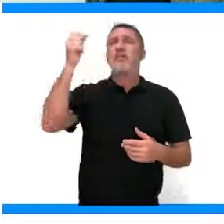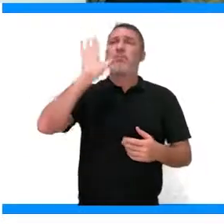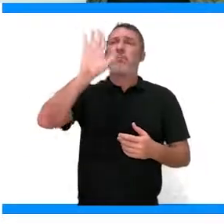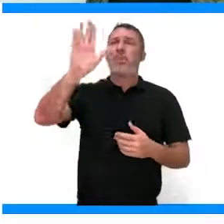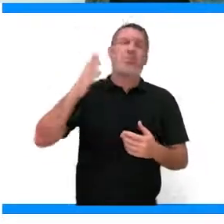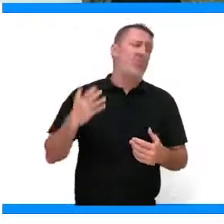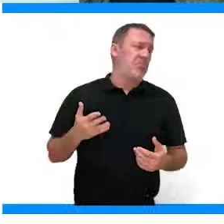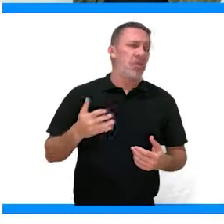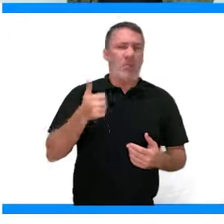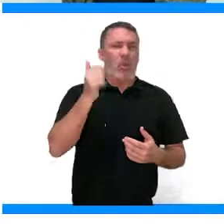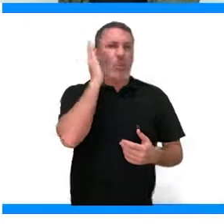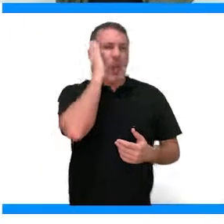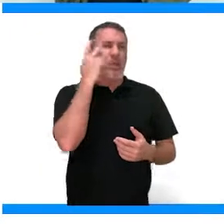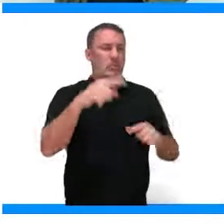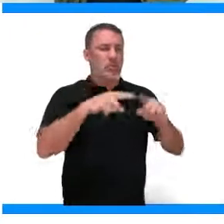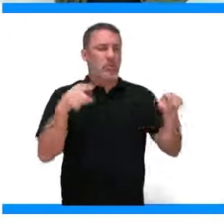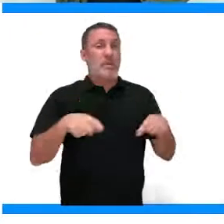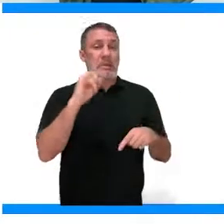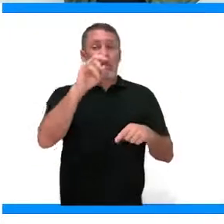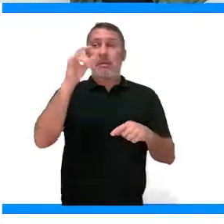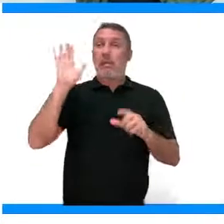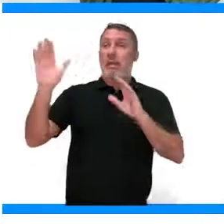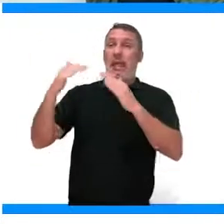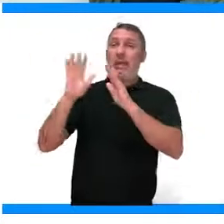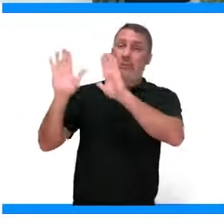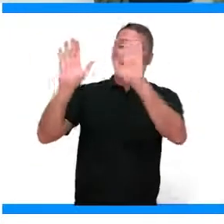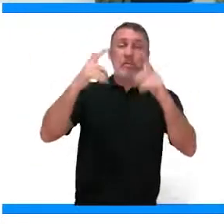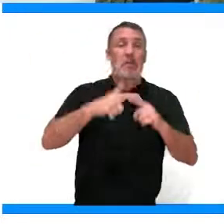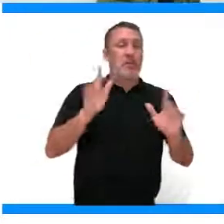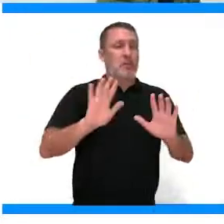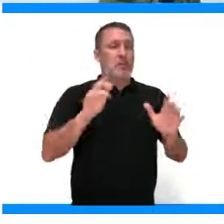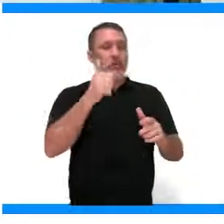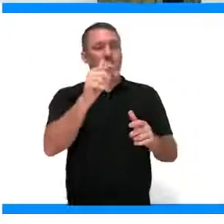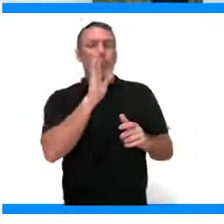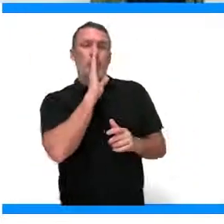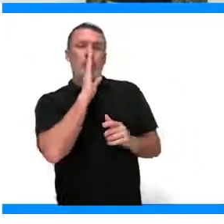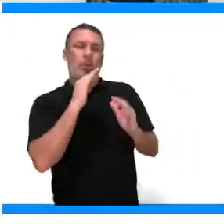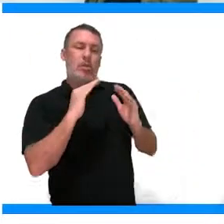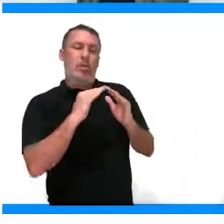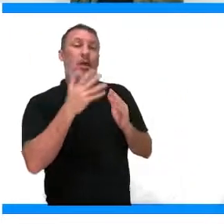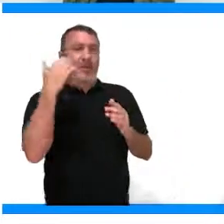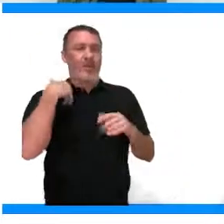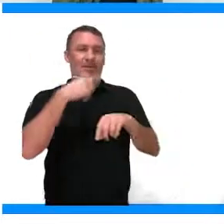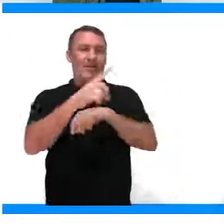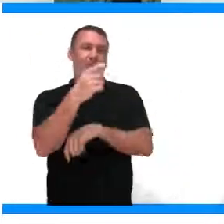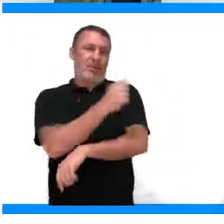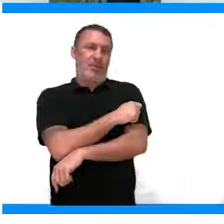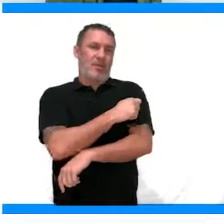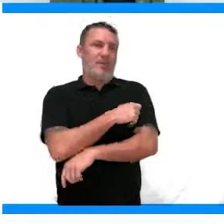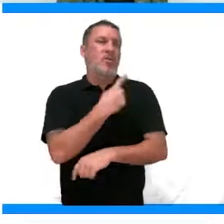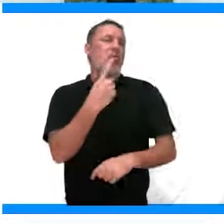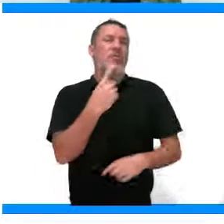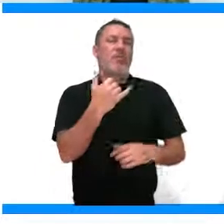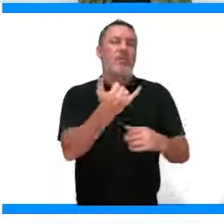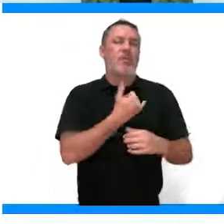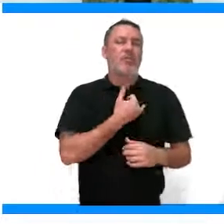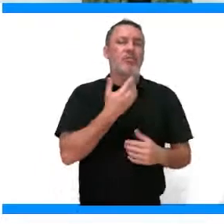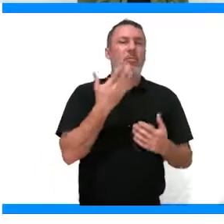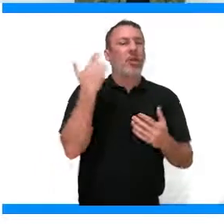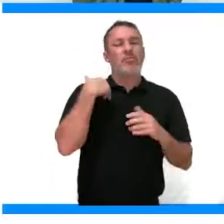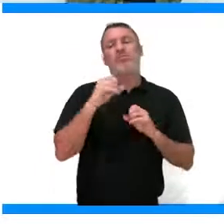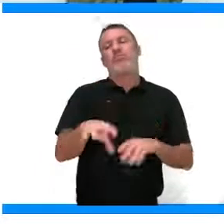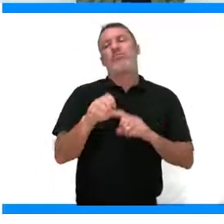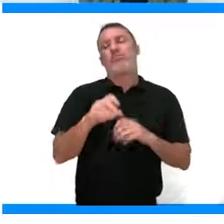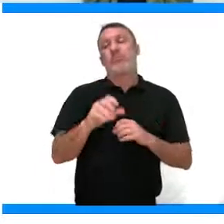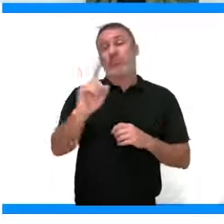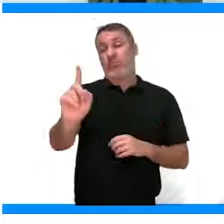geladeira, sei lá. Melhor no quarto, né? Melhor para não arrumar problema. Melhor no quarto. Outro dia eu estava falando isso com um aluno, uma turma minha presencial, numa